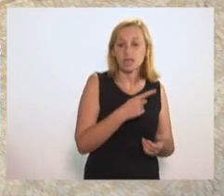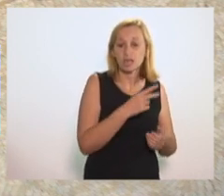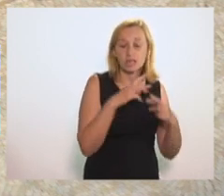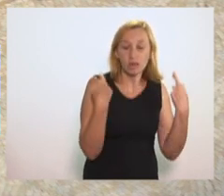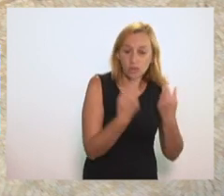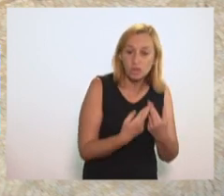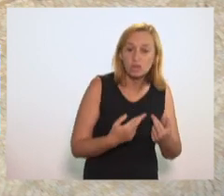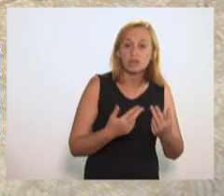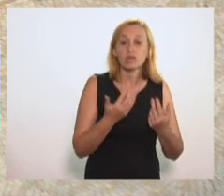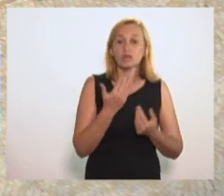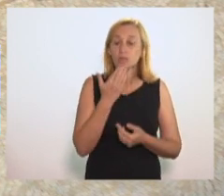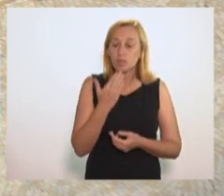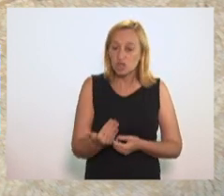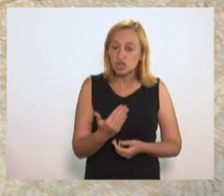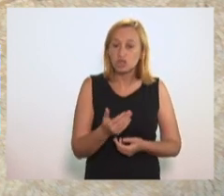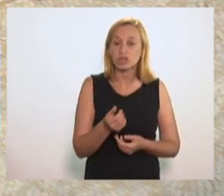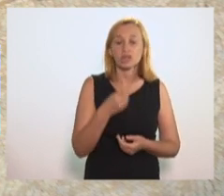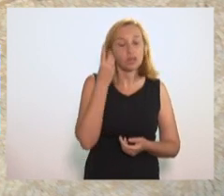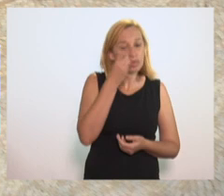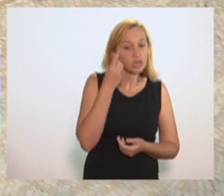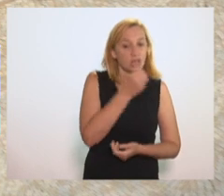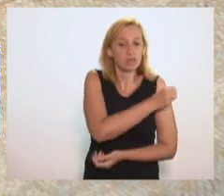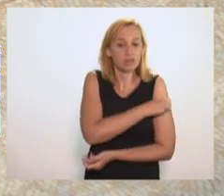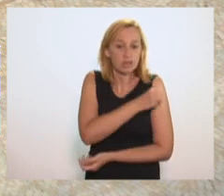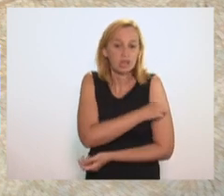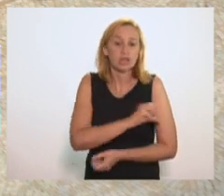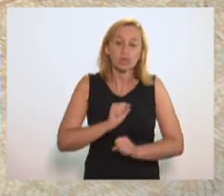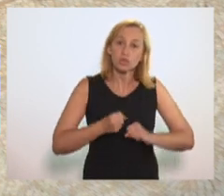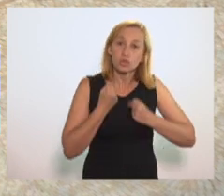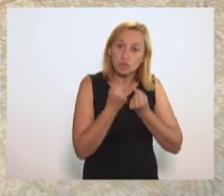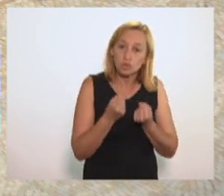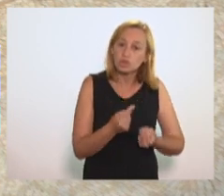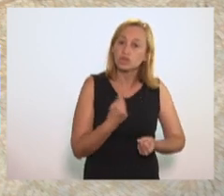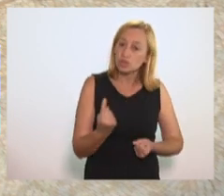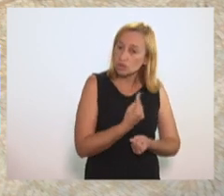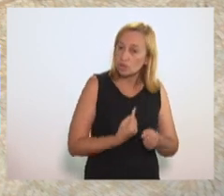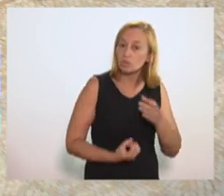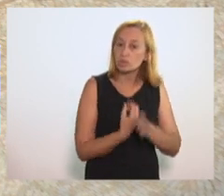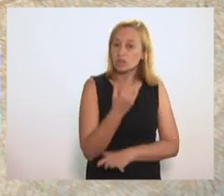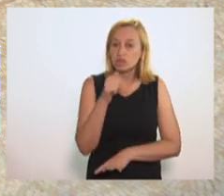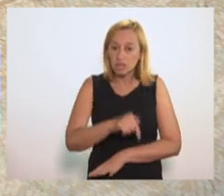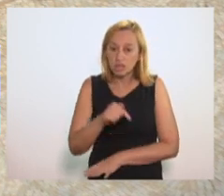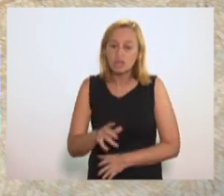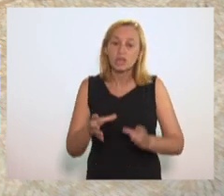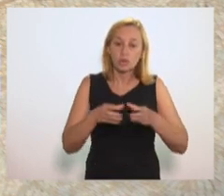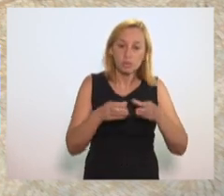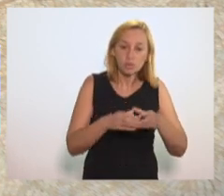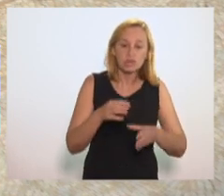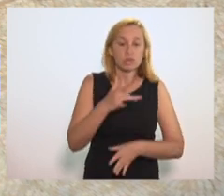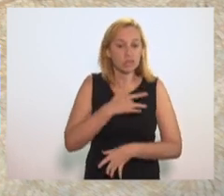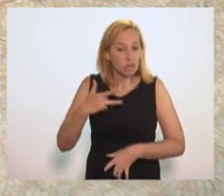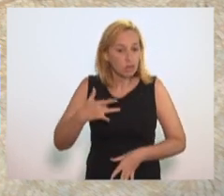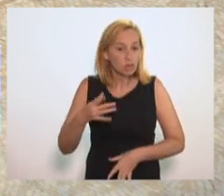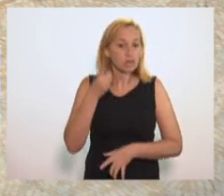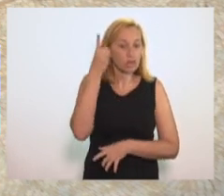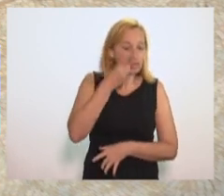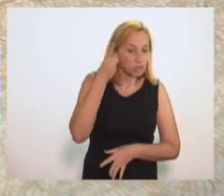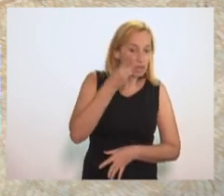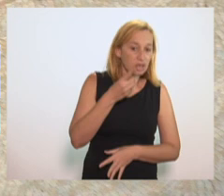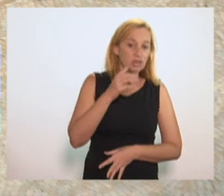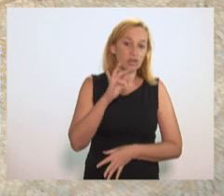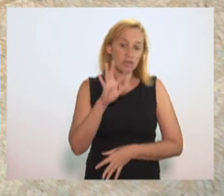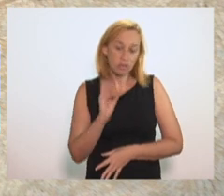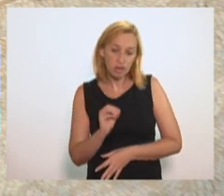disse a deputada enfermeira Rejane e falar do esforço que nós estamos produzindo aqui a comissão de saúde com a participação do deputado Flávio